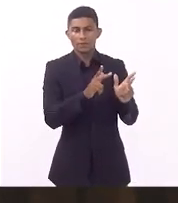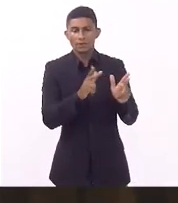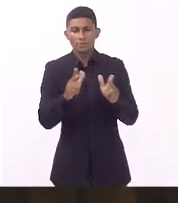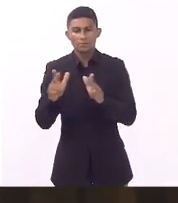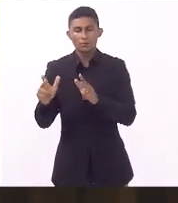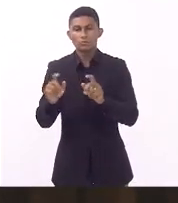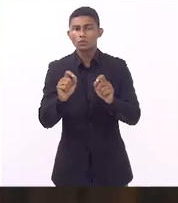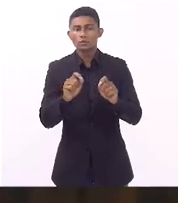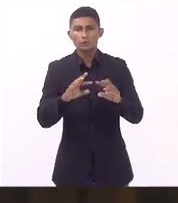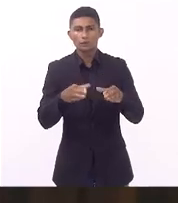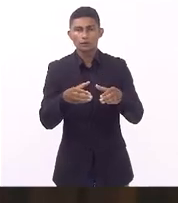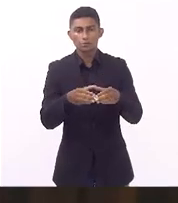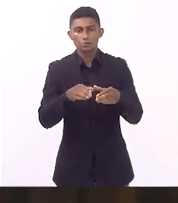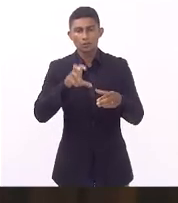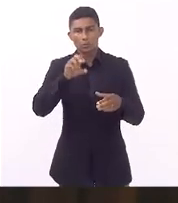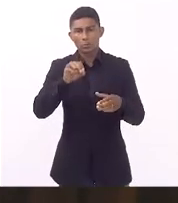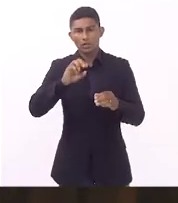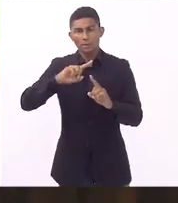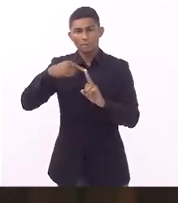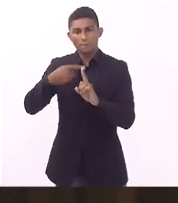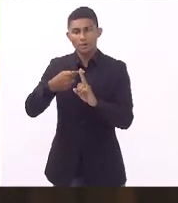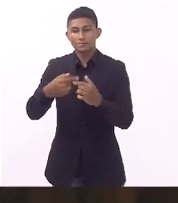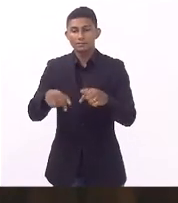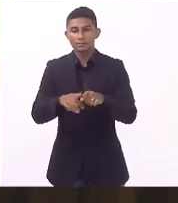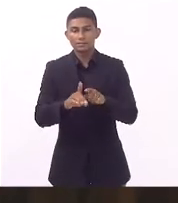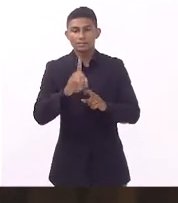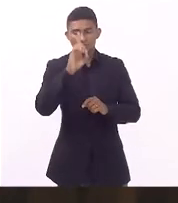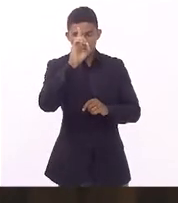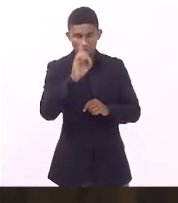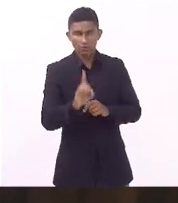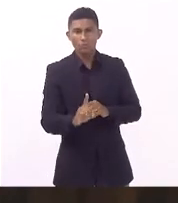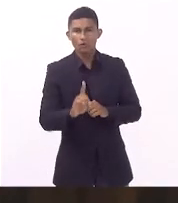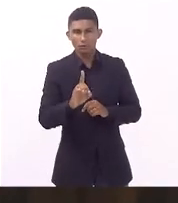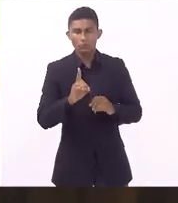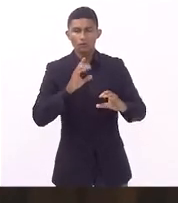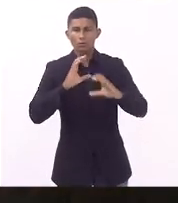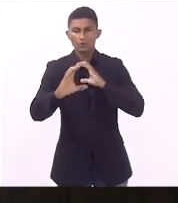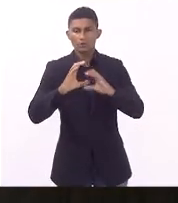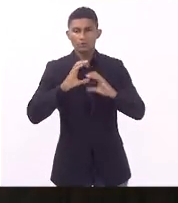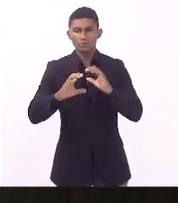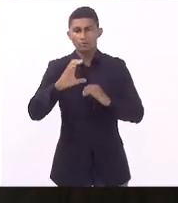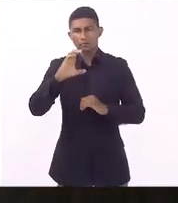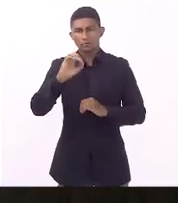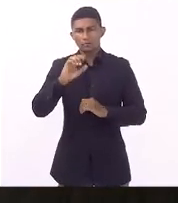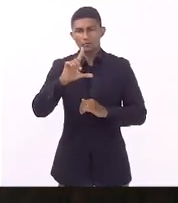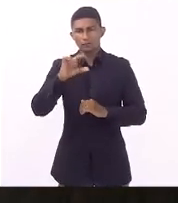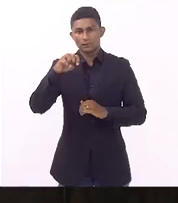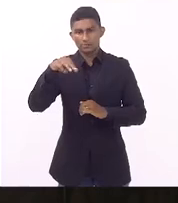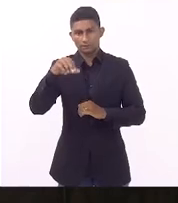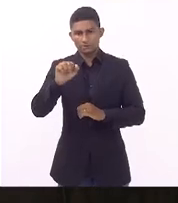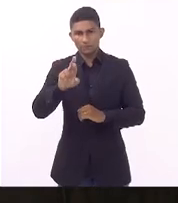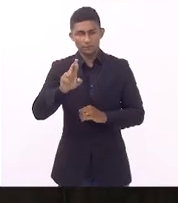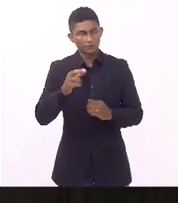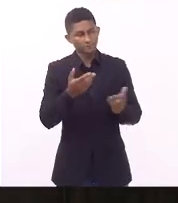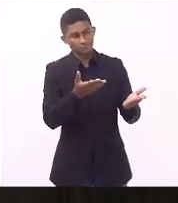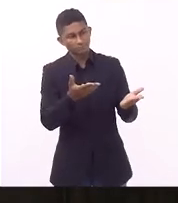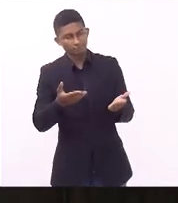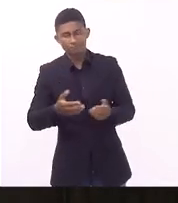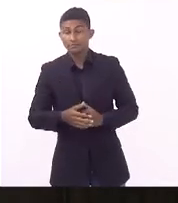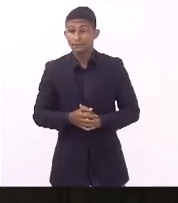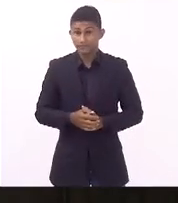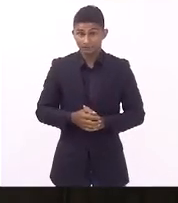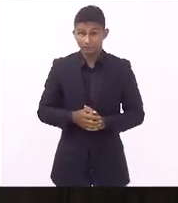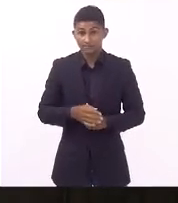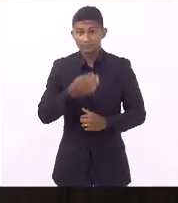Mais, 50 Mais, e diretor de comunicação do Colimar. Boa noite. Falar